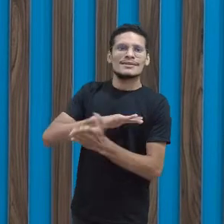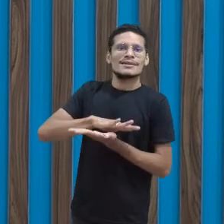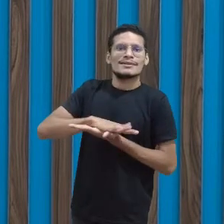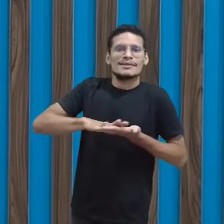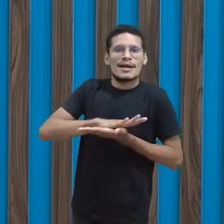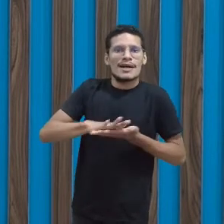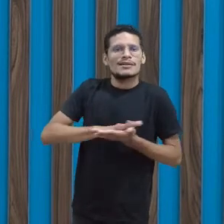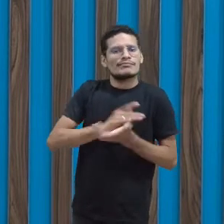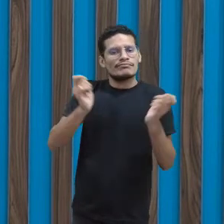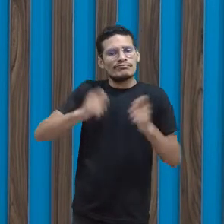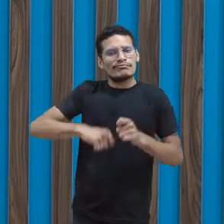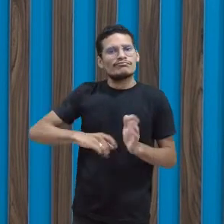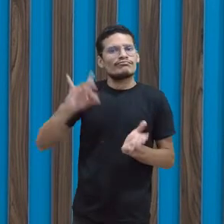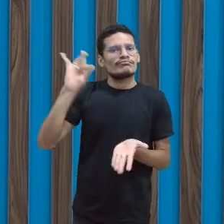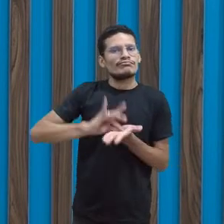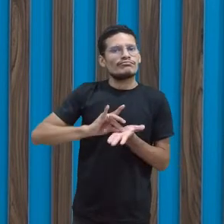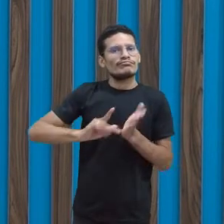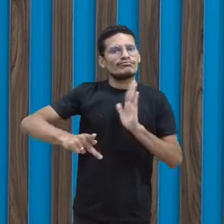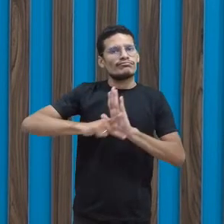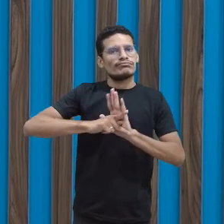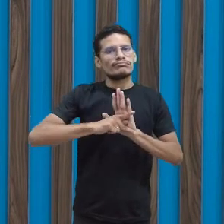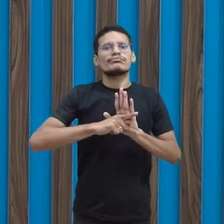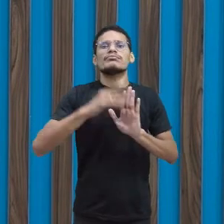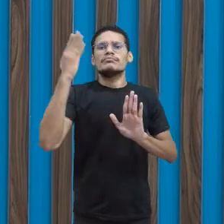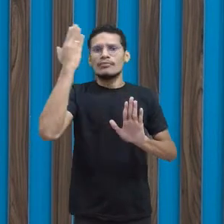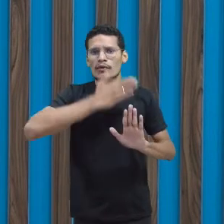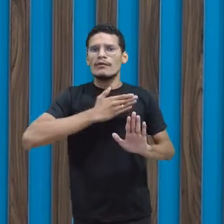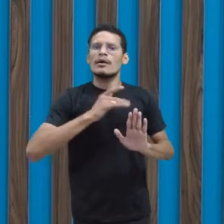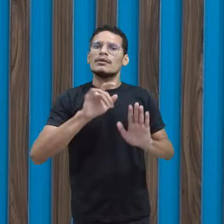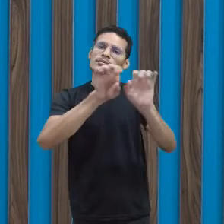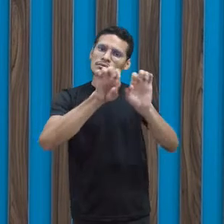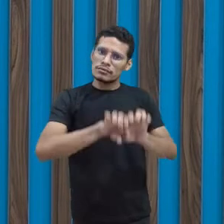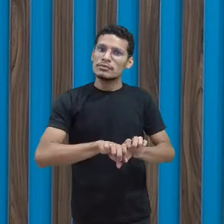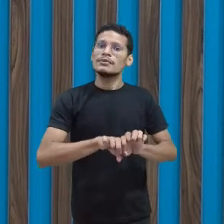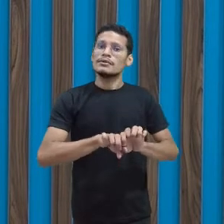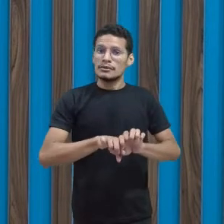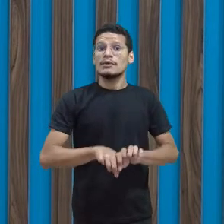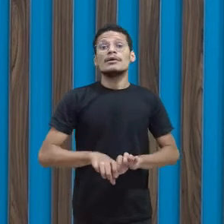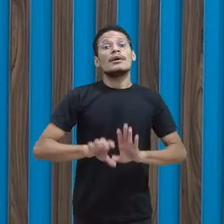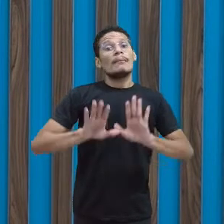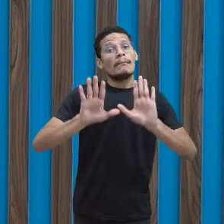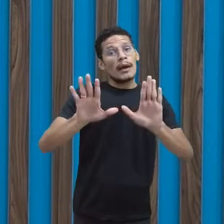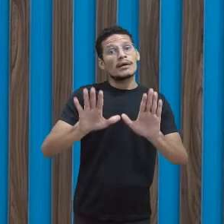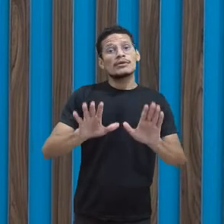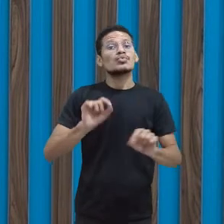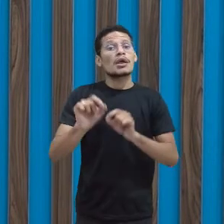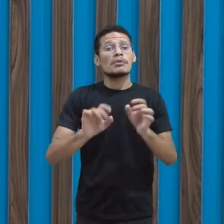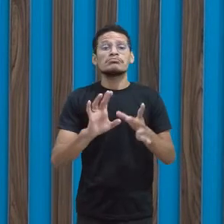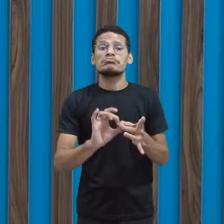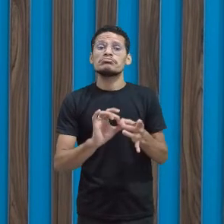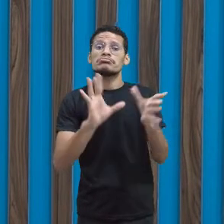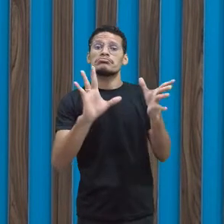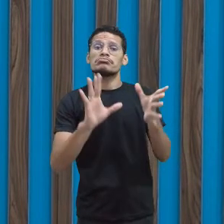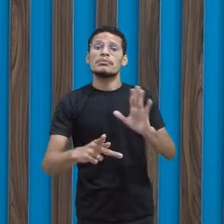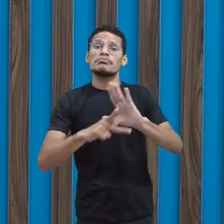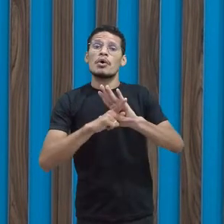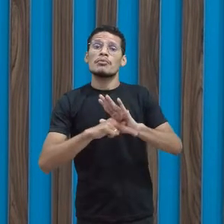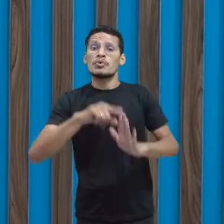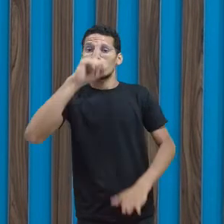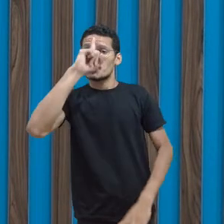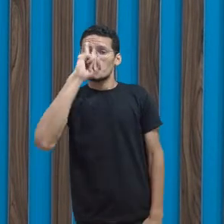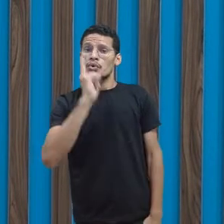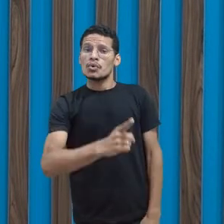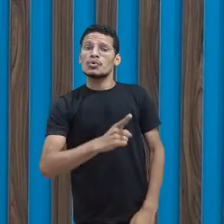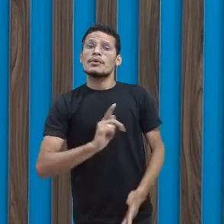para regulamentar essa estruturação aí. Então, ficava a critério, né, do patrão